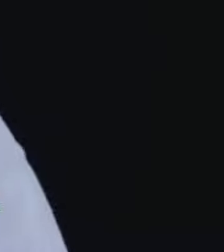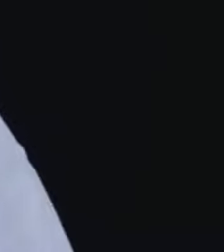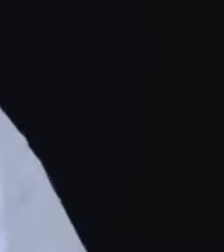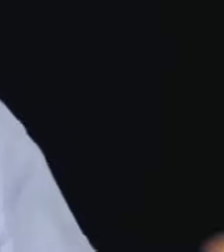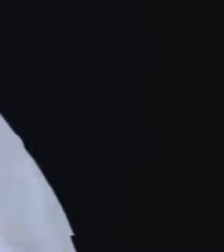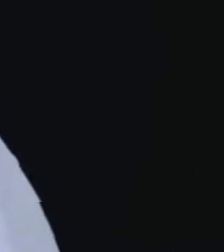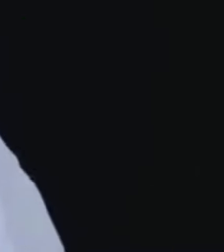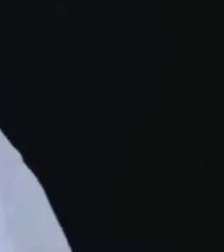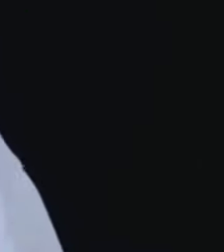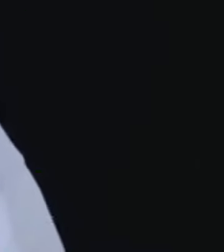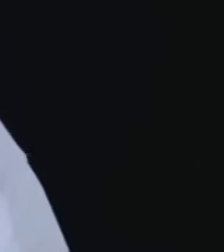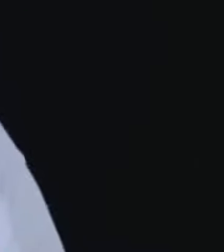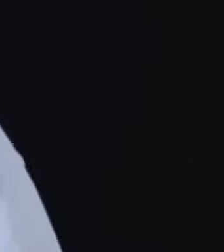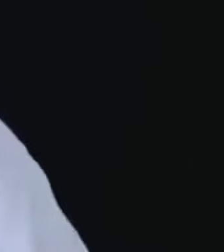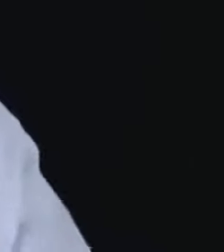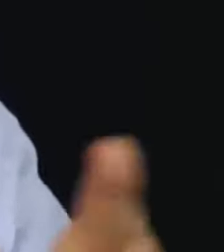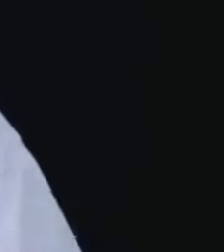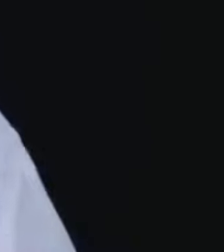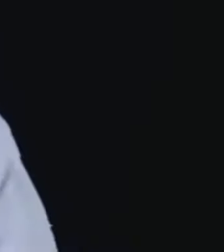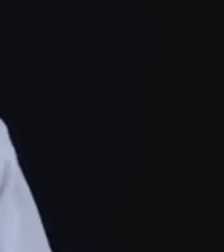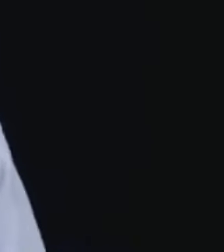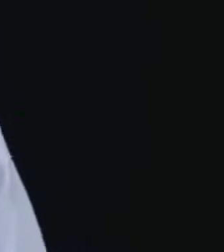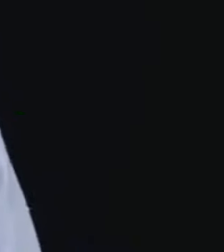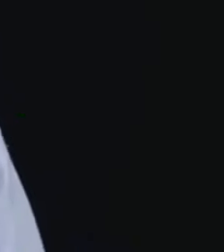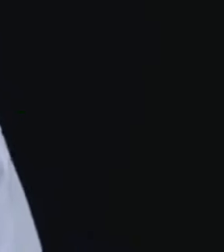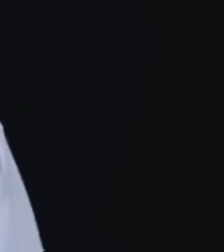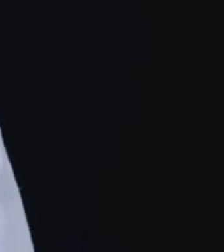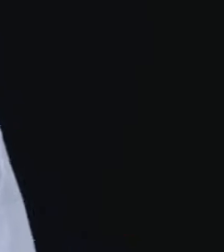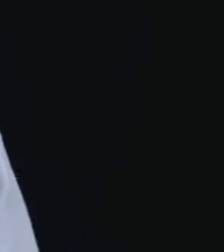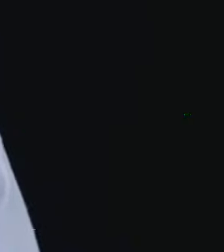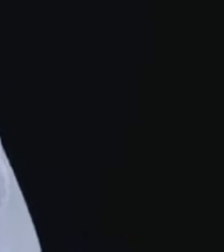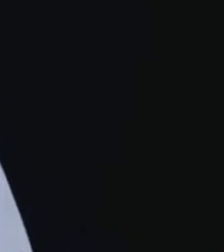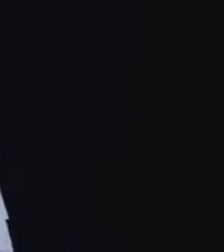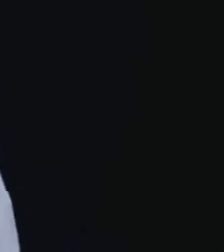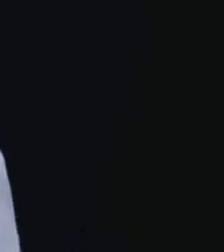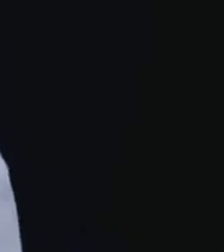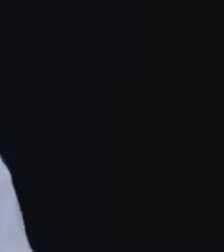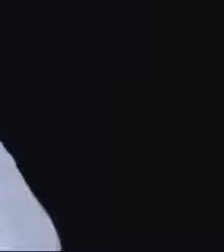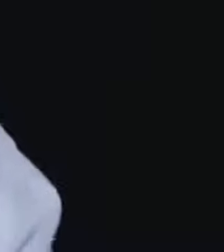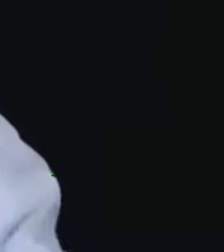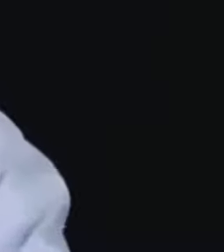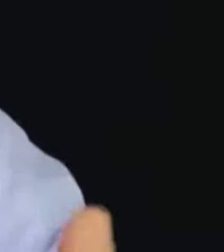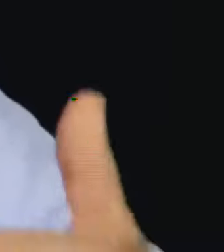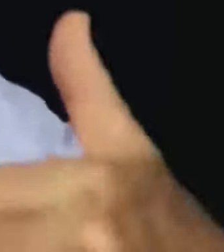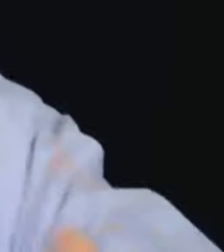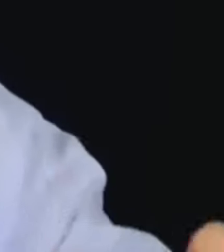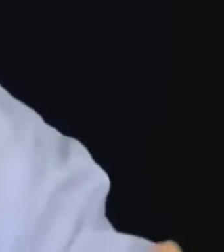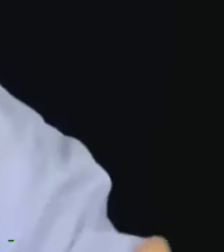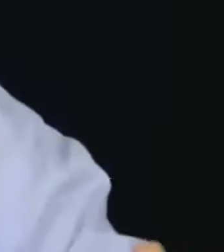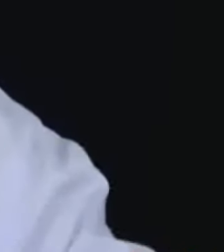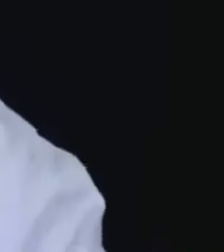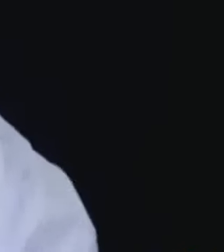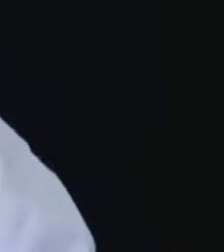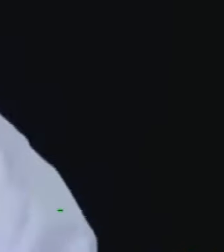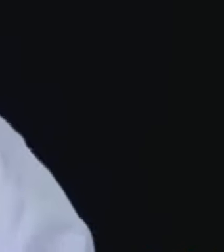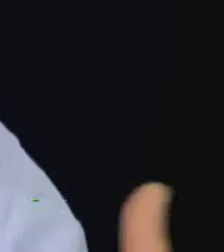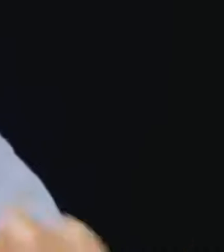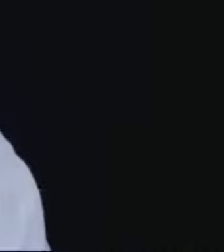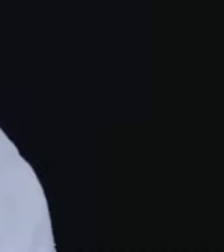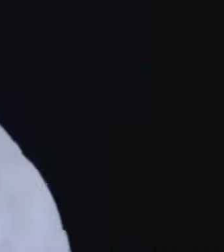que paga com o próprio suor e parte substancial da mais-valia os vossos polpudos